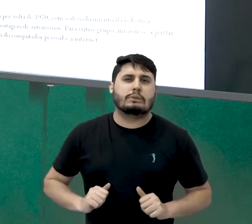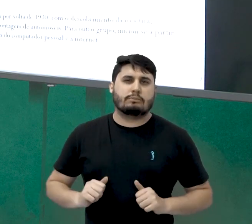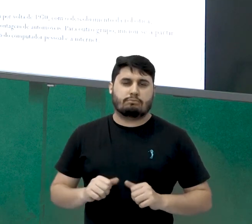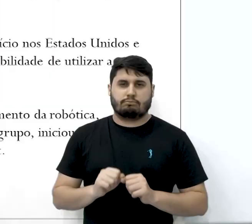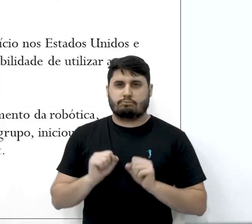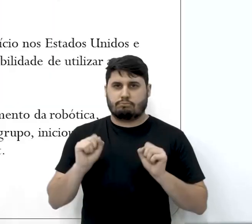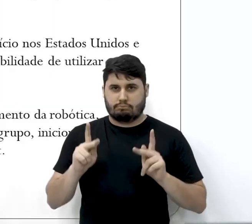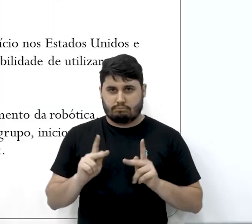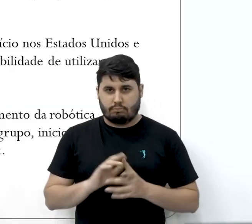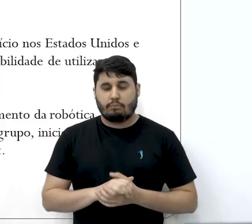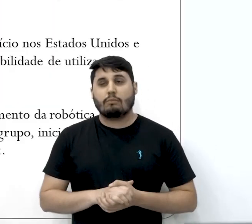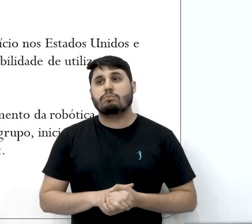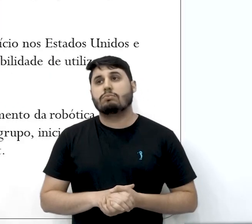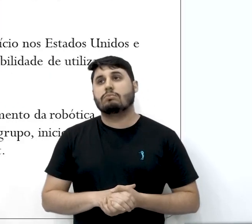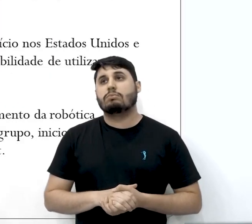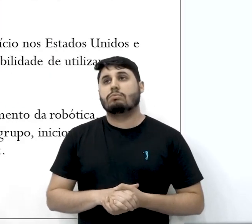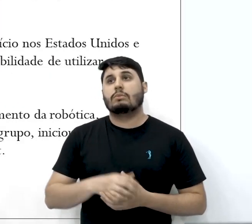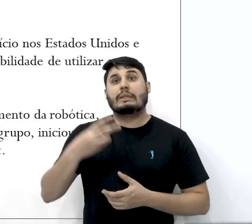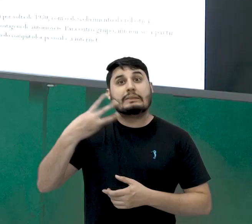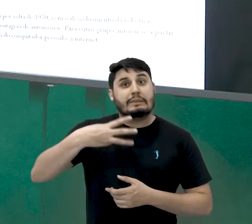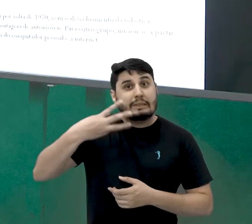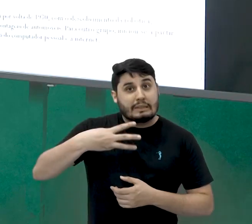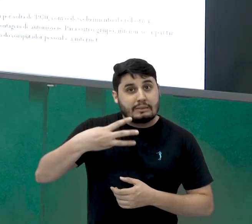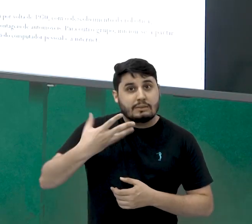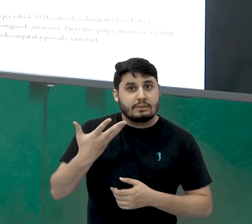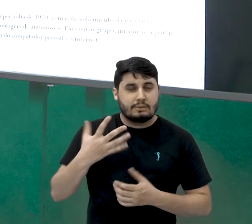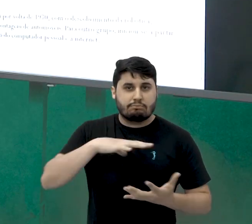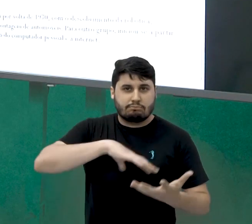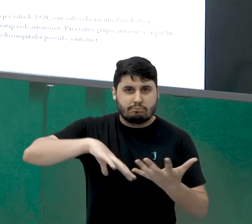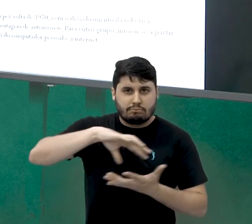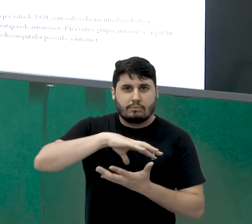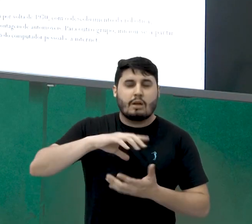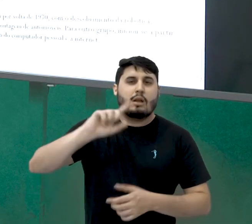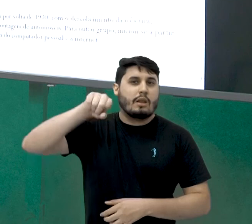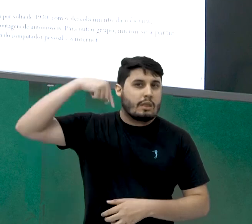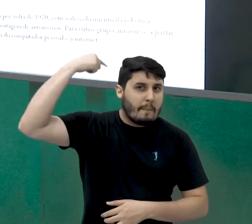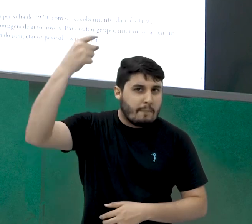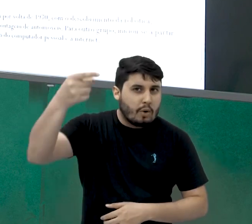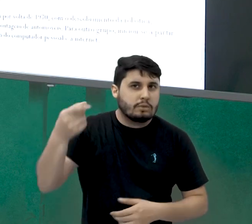terceira revolução industrial a gente vai deixar para uma nova oportunidade. A